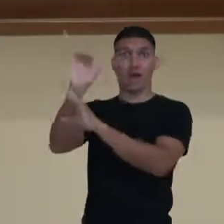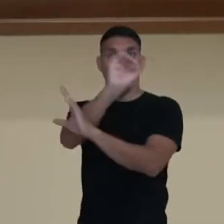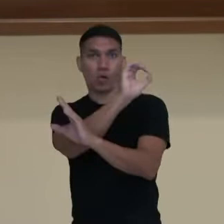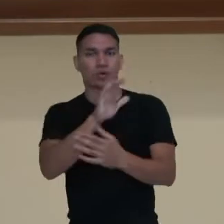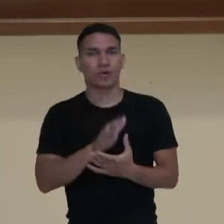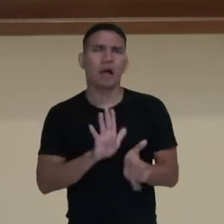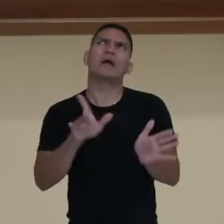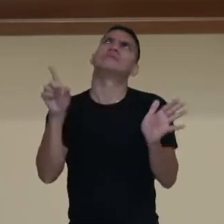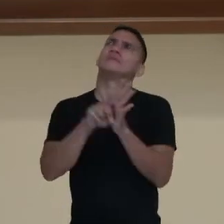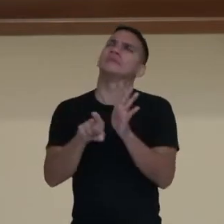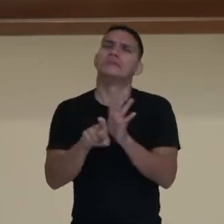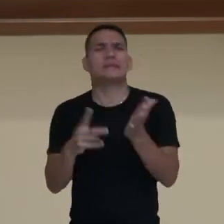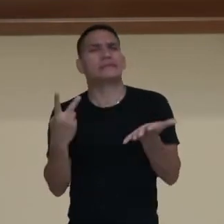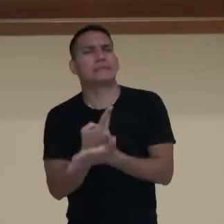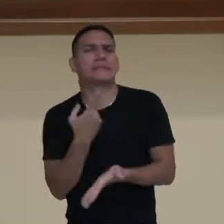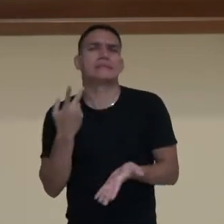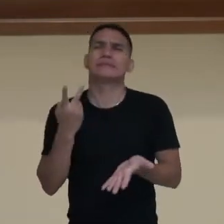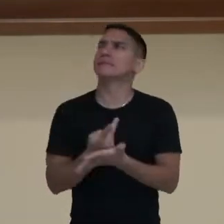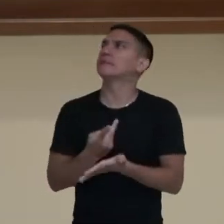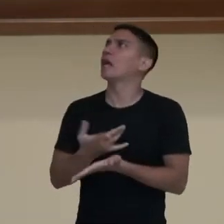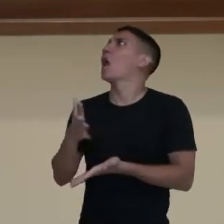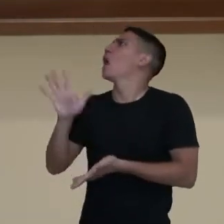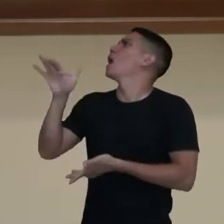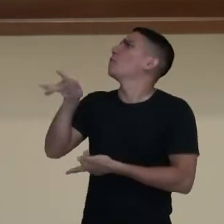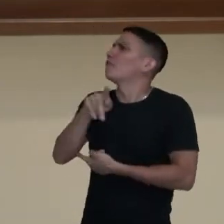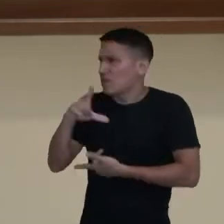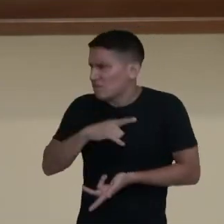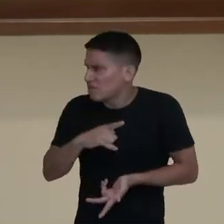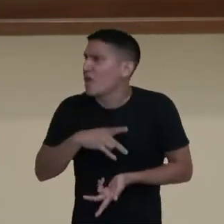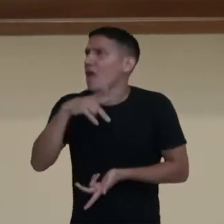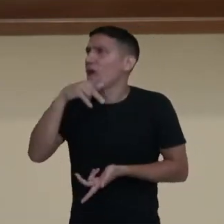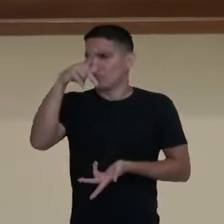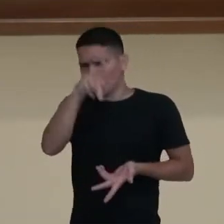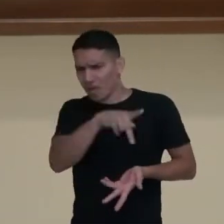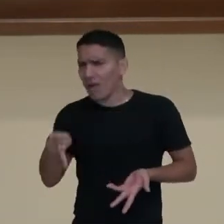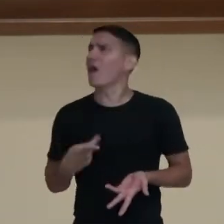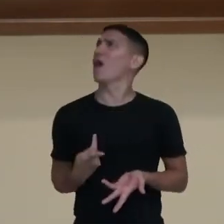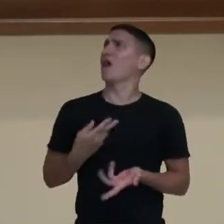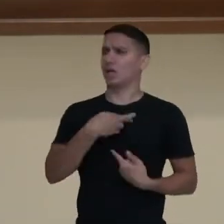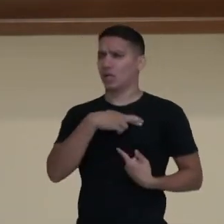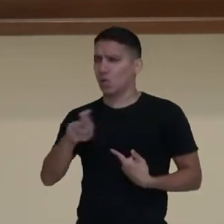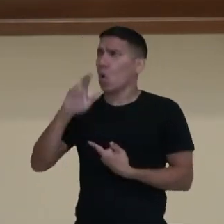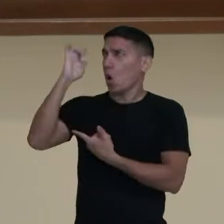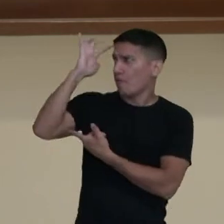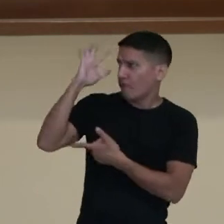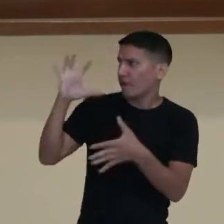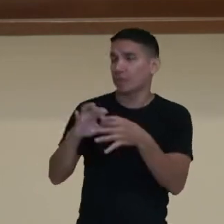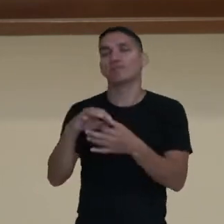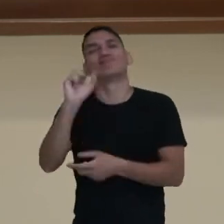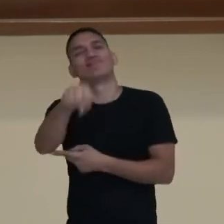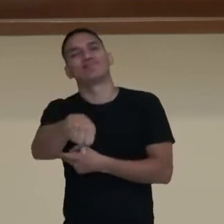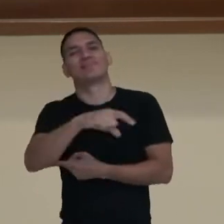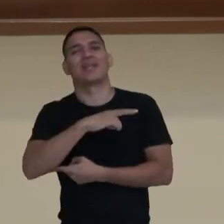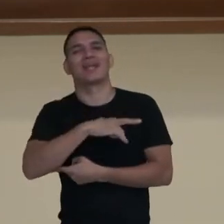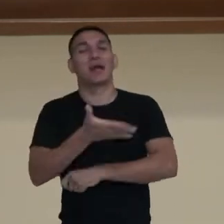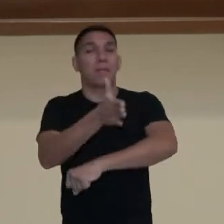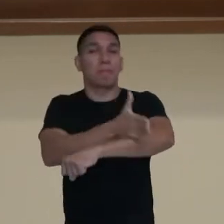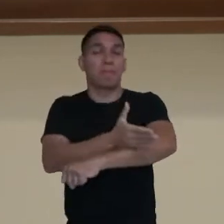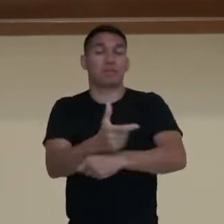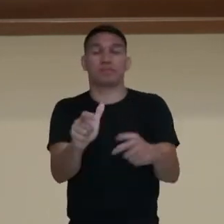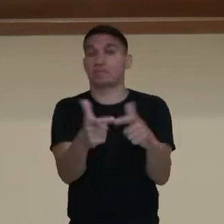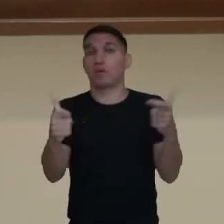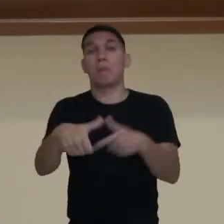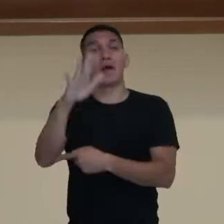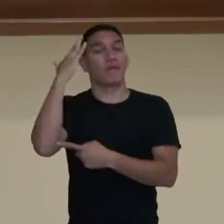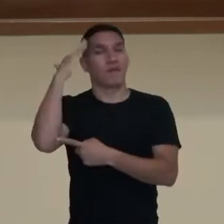pergunta, professora, mas tem filósofo religioso, padre? É claro que tem. Na filosofia medieval nós temos muitos, muitos